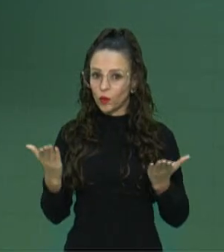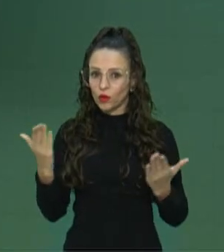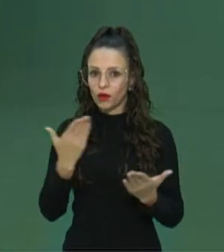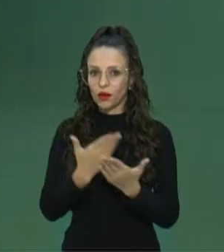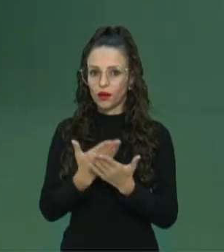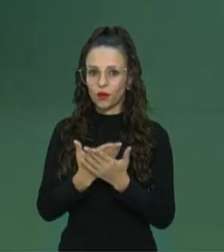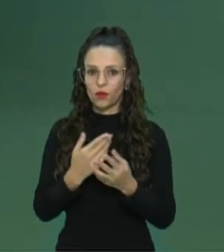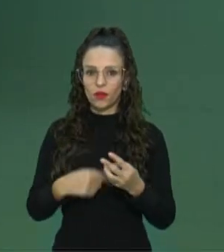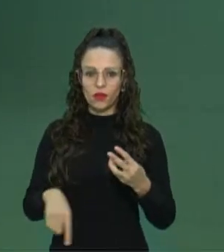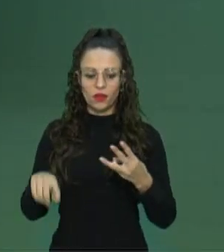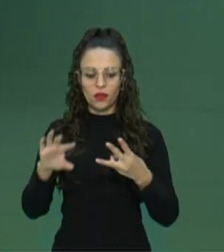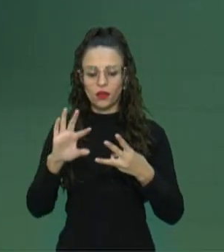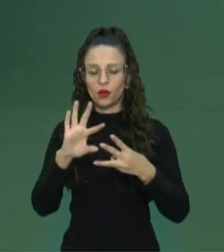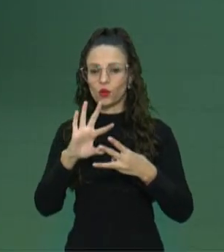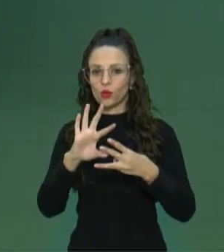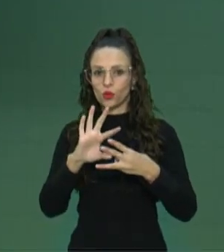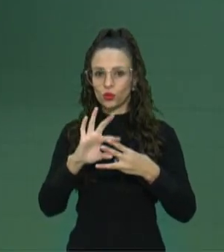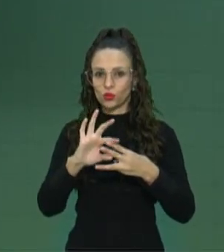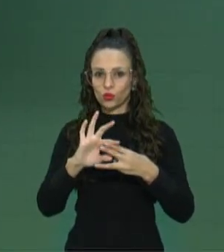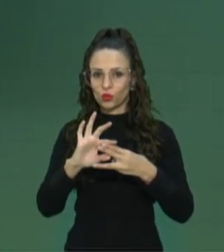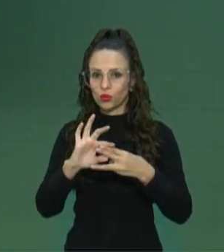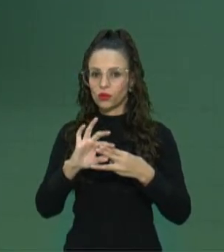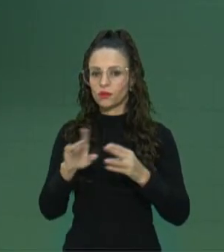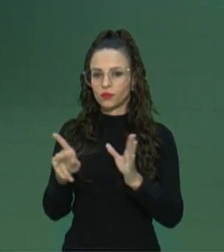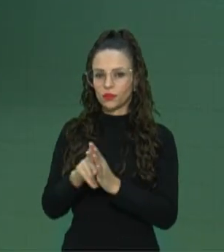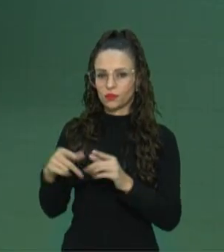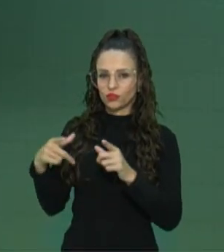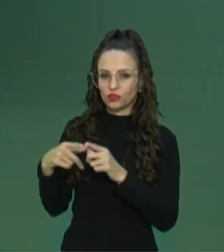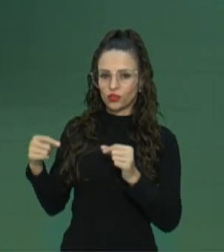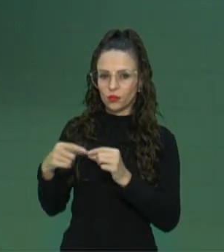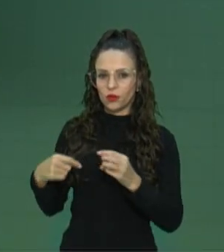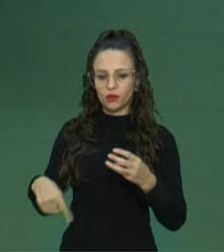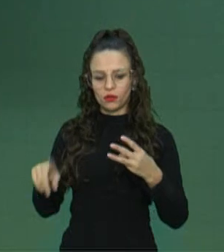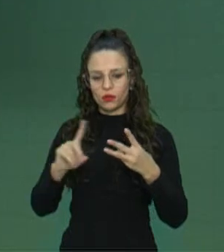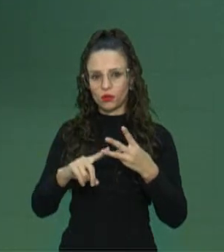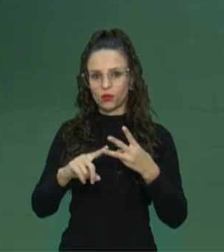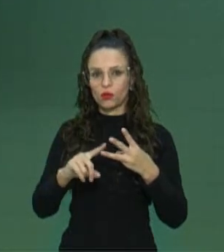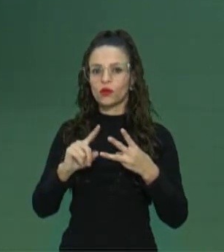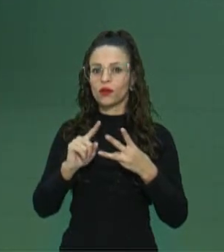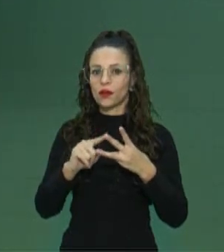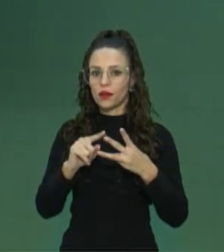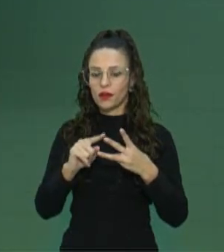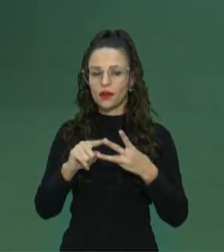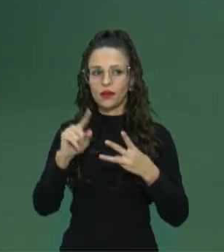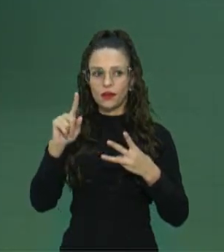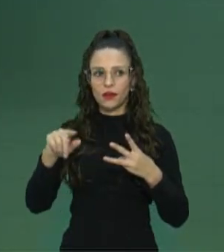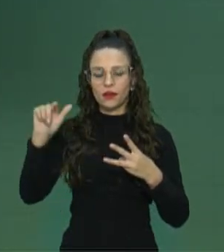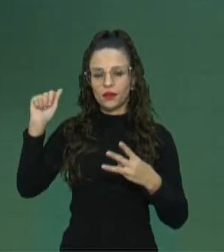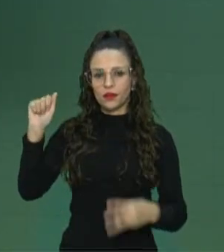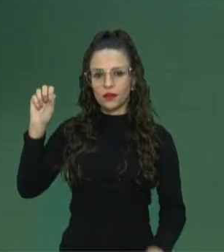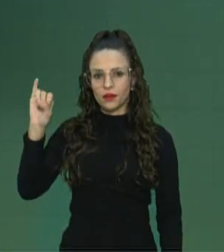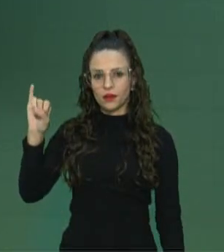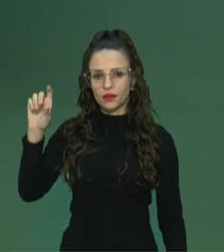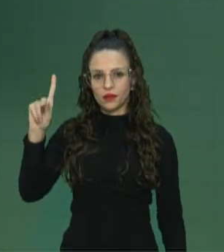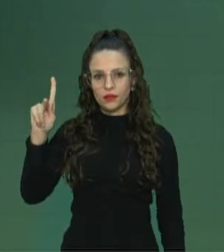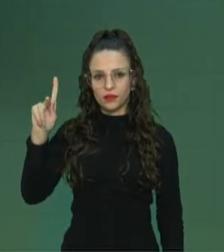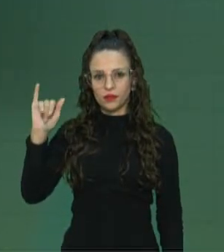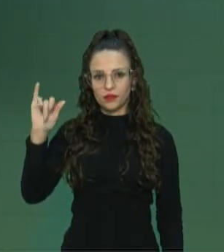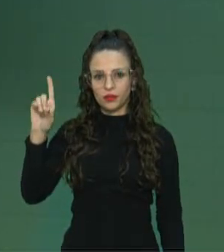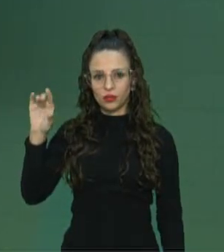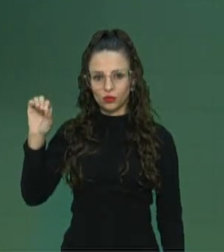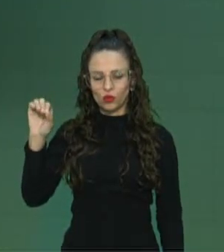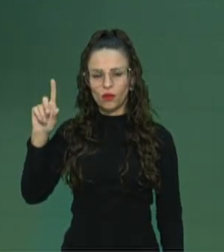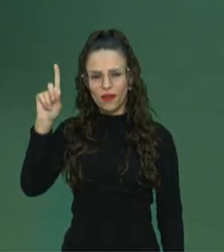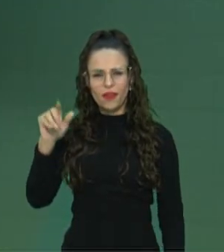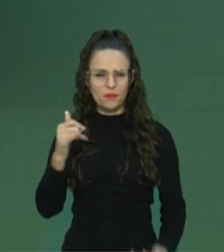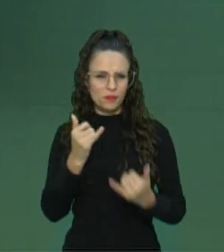duas modalidades, ambas são de origem oriental, né? Então temos uma outra modalidade agora que é o Aikido. A